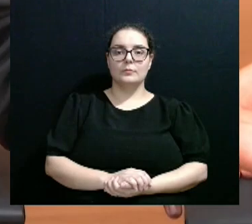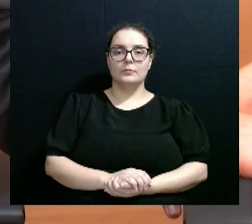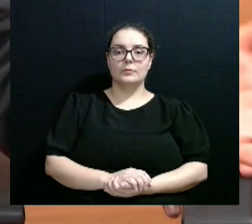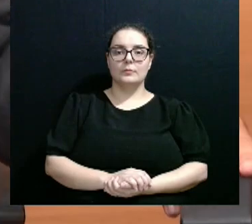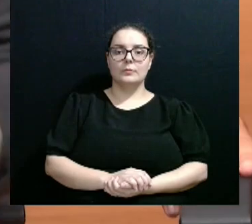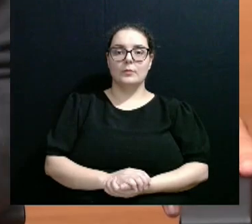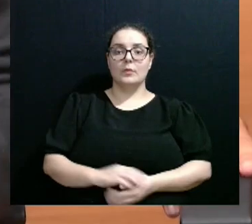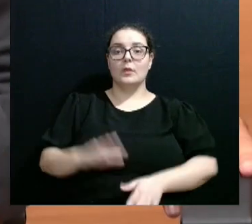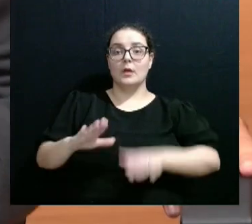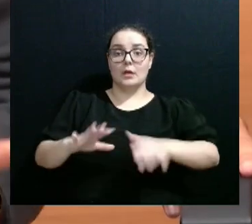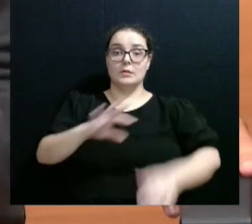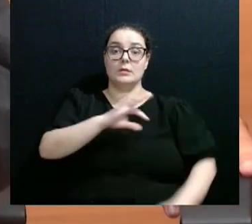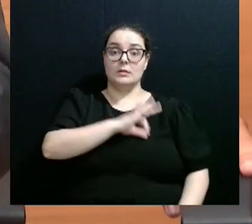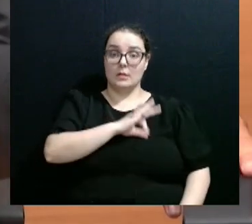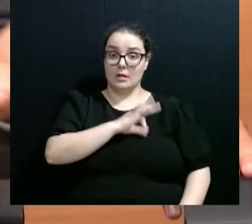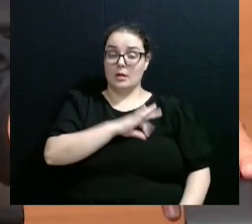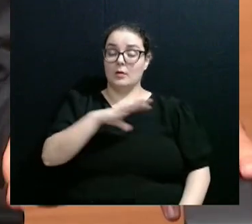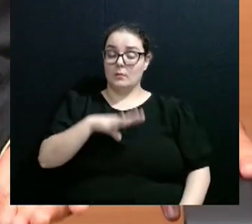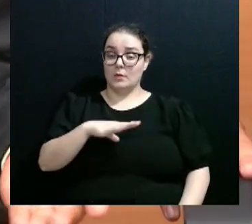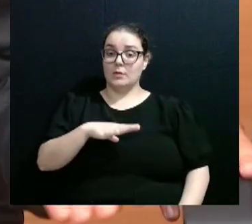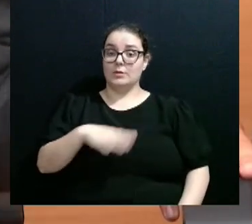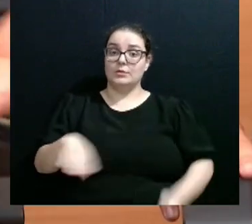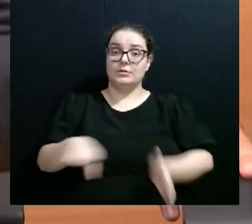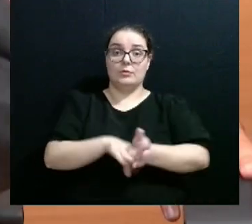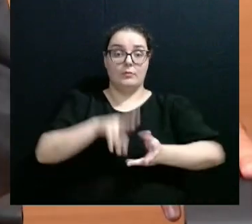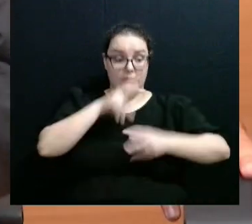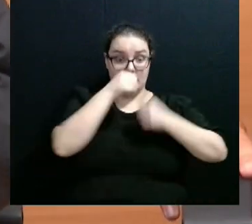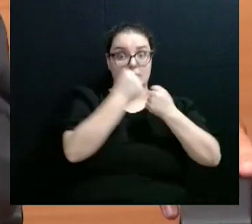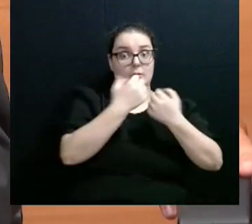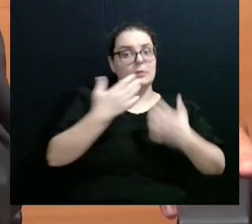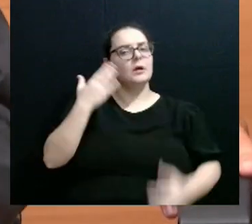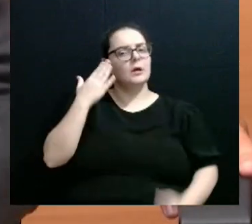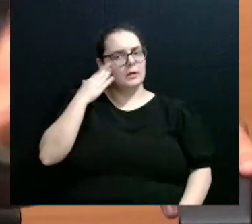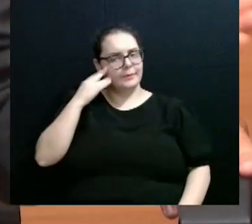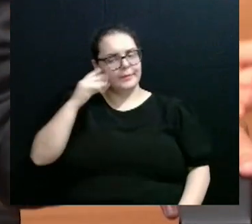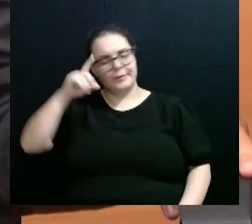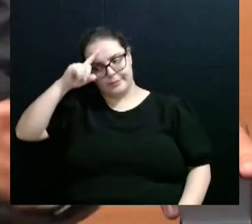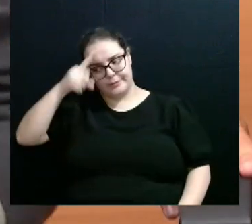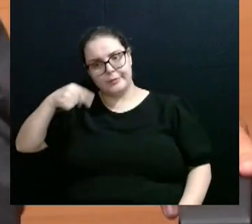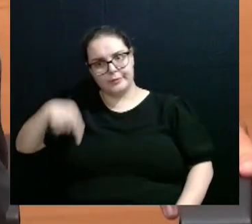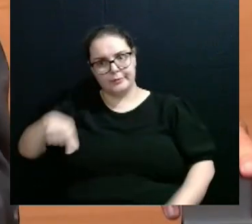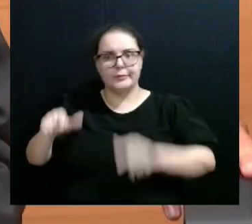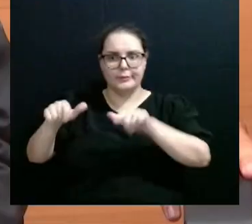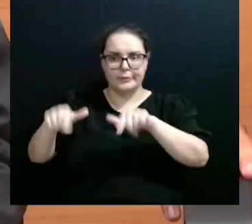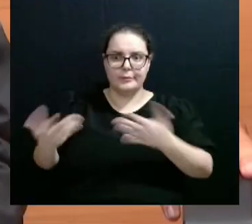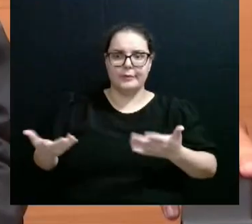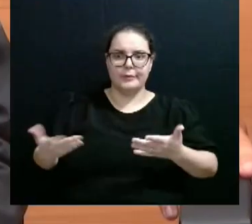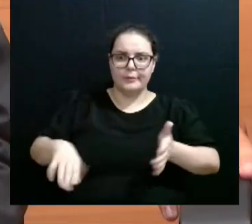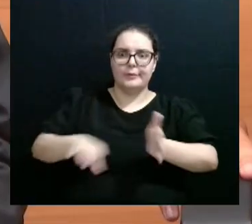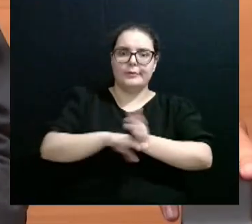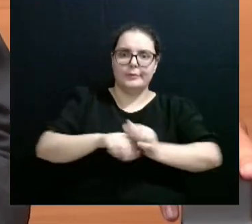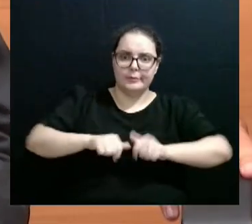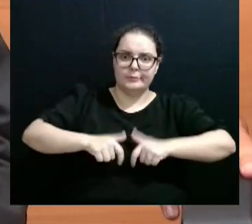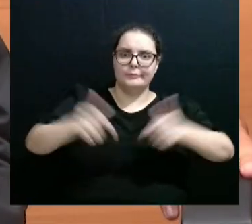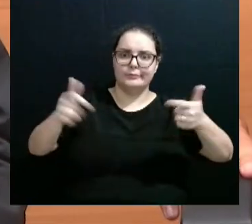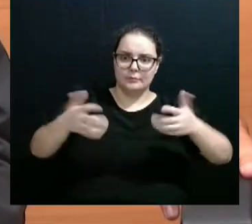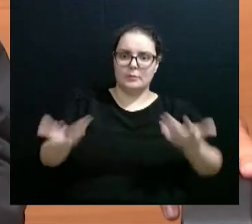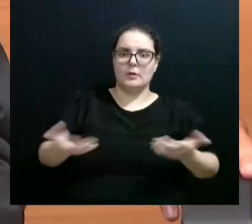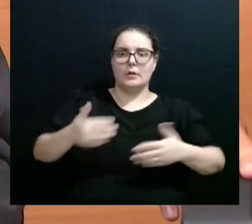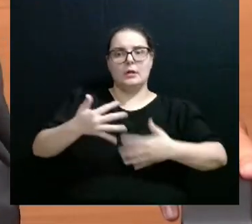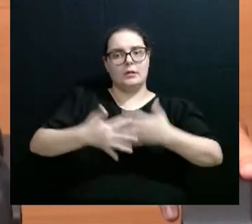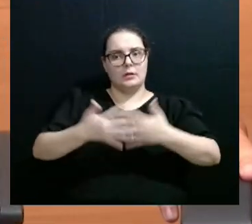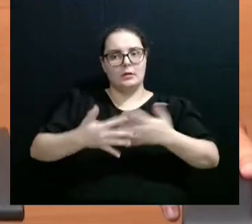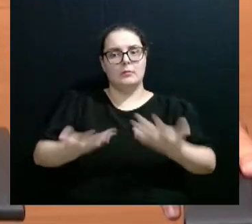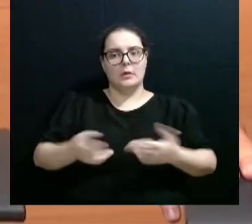com excesso, mas às vezes o dono também, a gente sabe aqui, que vem com excesso, aí já atrapalha tudo ali, entendeu? Por isso que